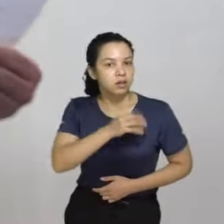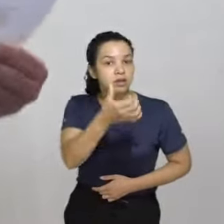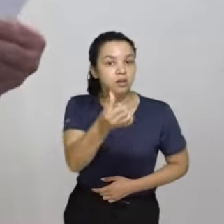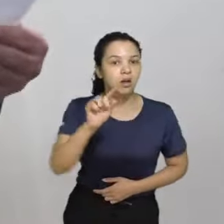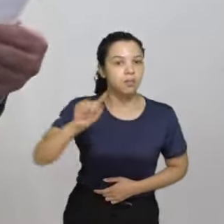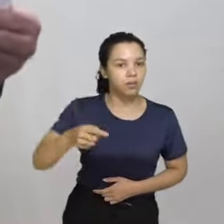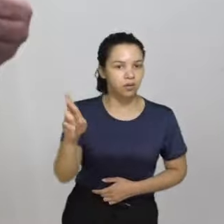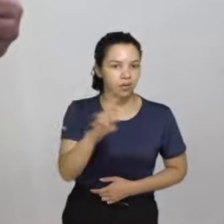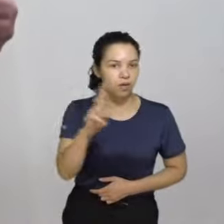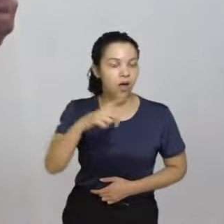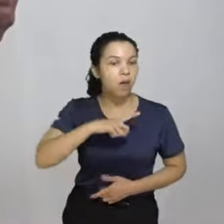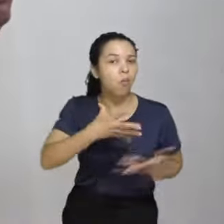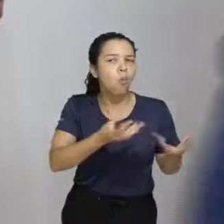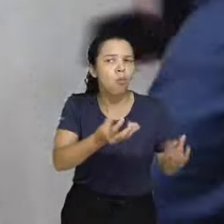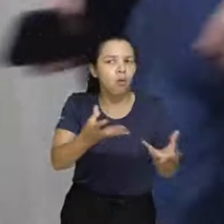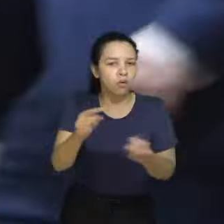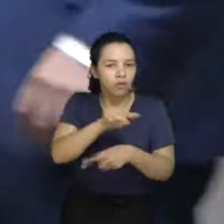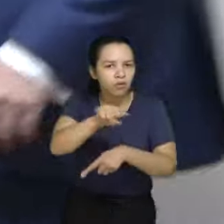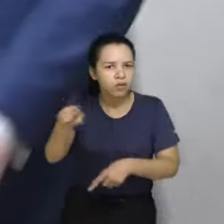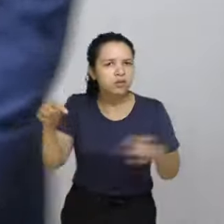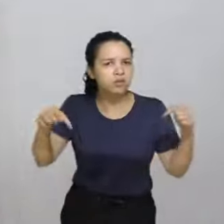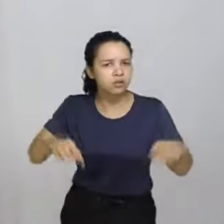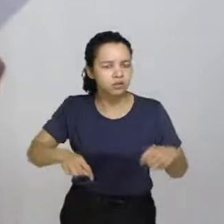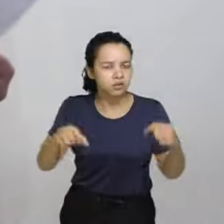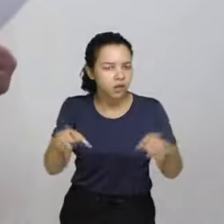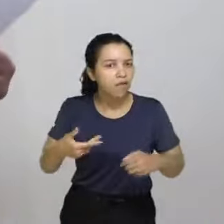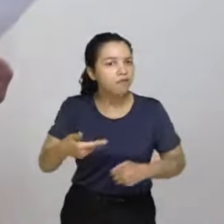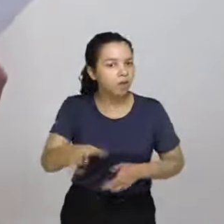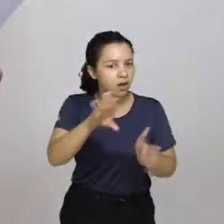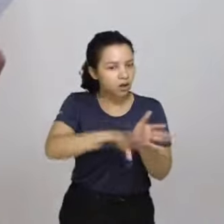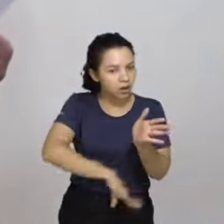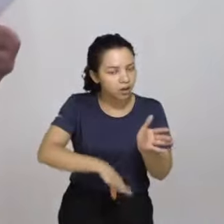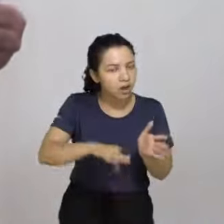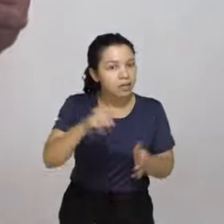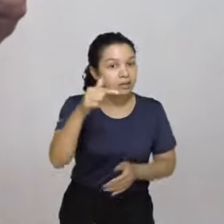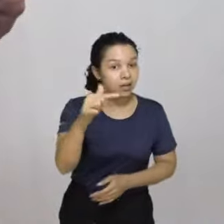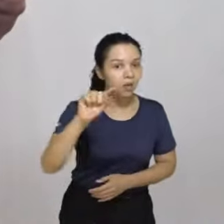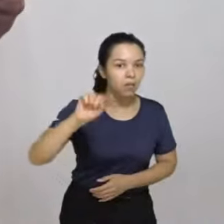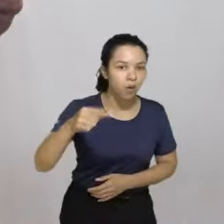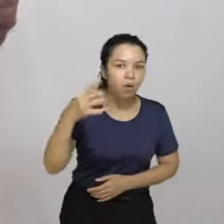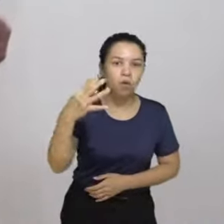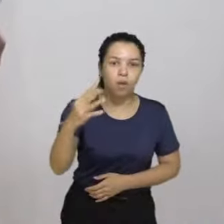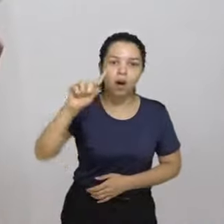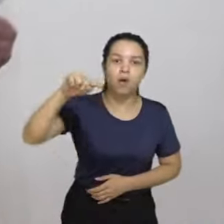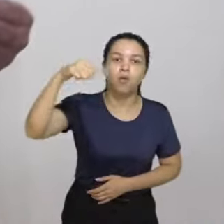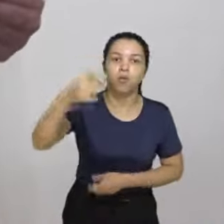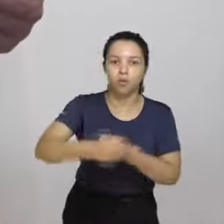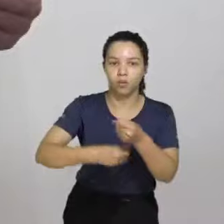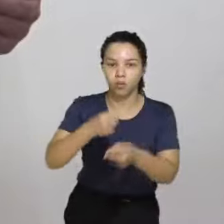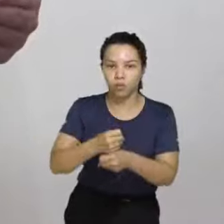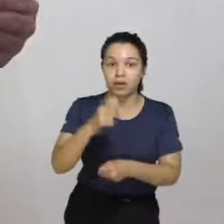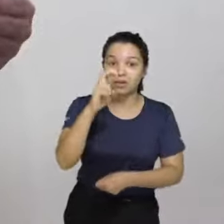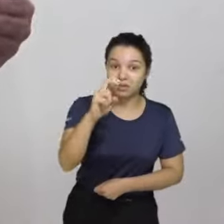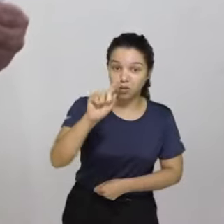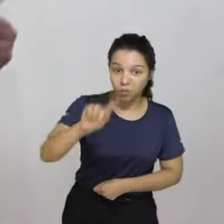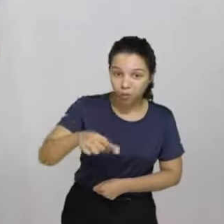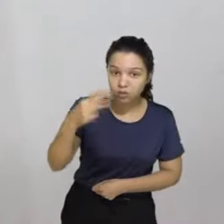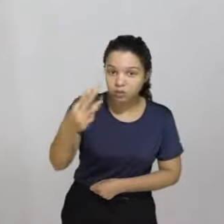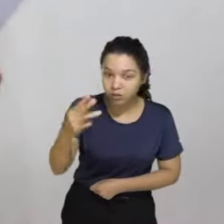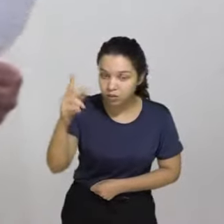tem muito de vocês aqui, vai ser descontado 7,4 ano que vem, 5,3 de 25